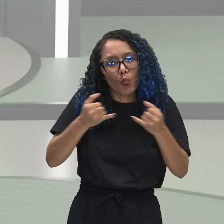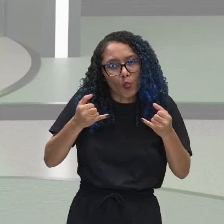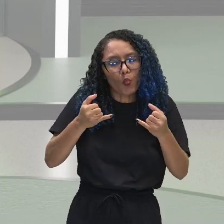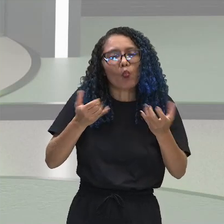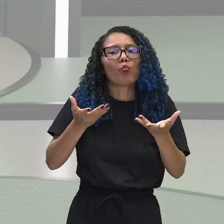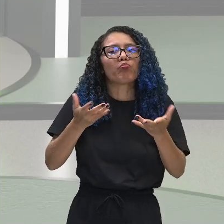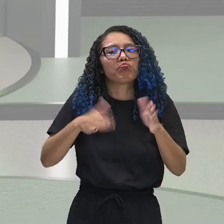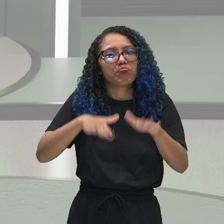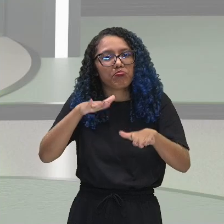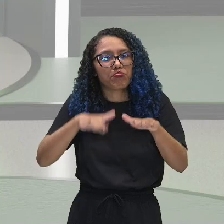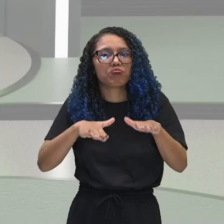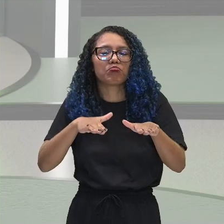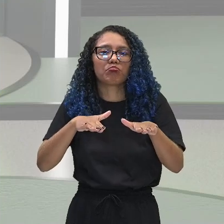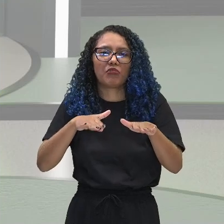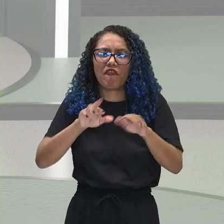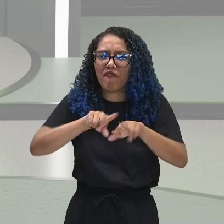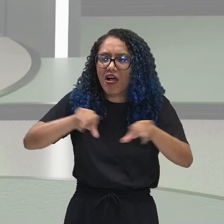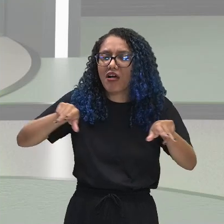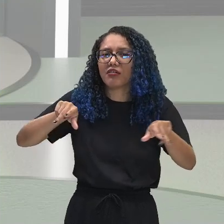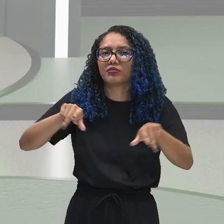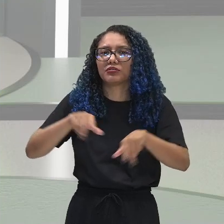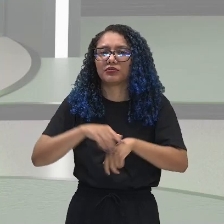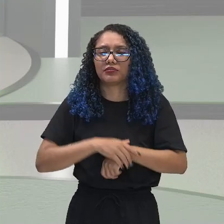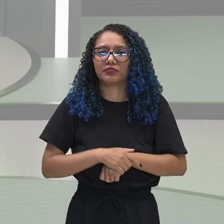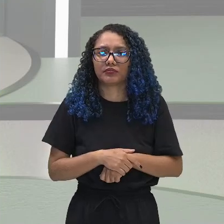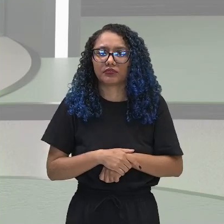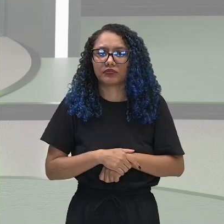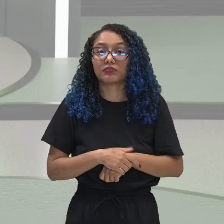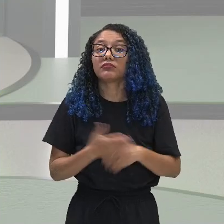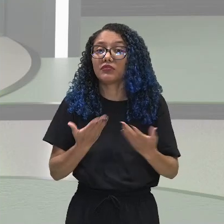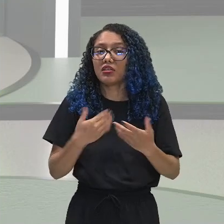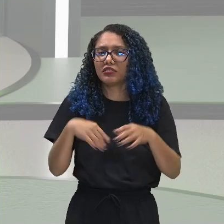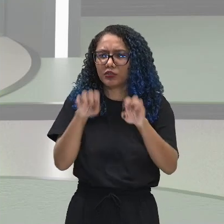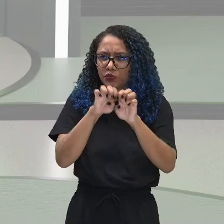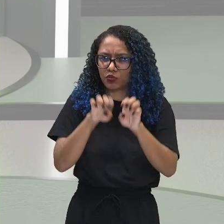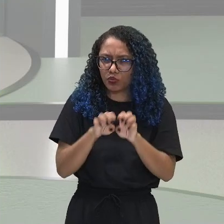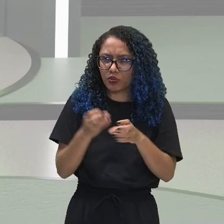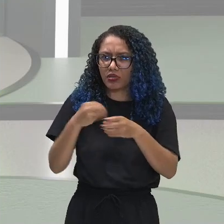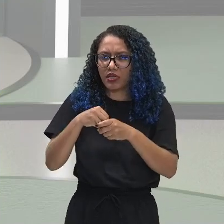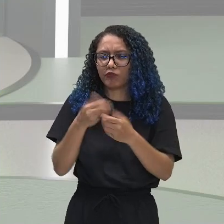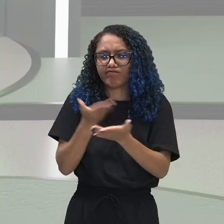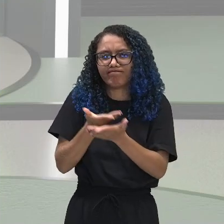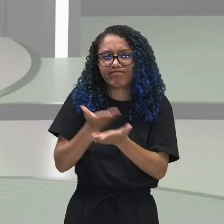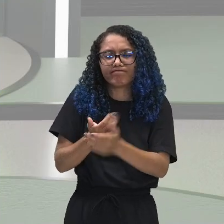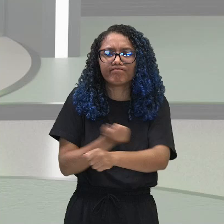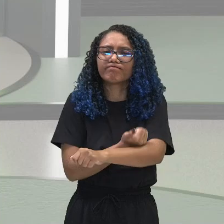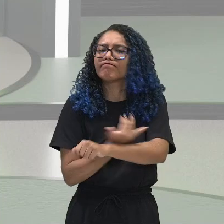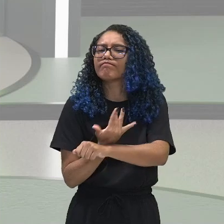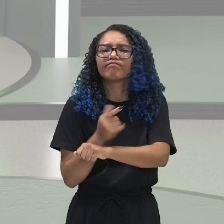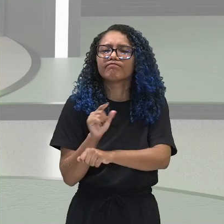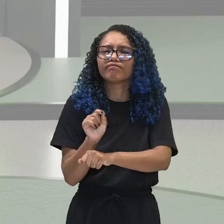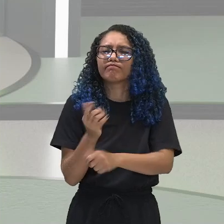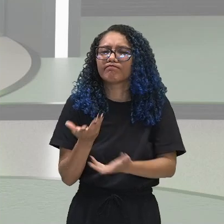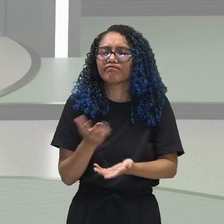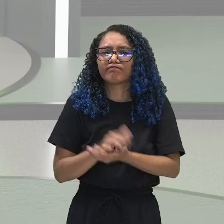Essa anatomia, né, que nós chamamos dentro do estudo das plantas, ela